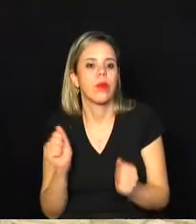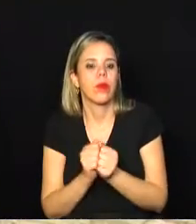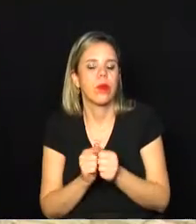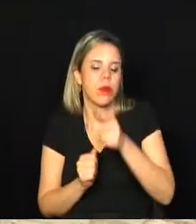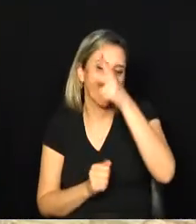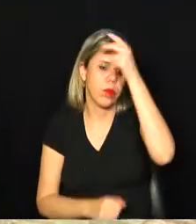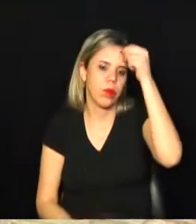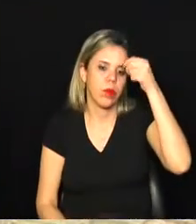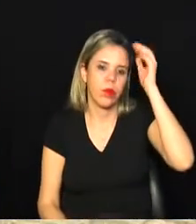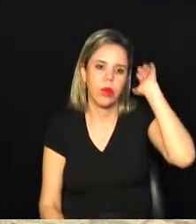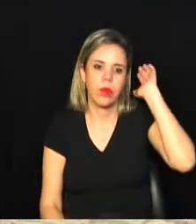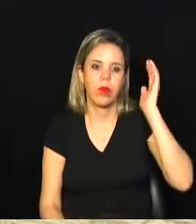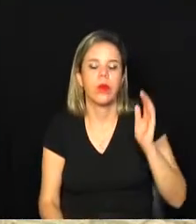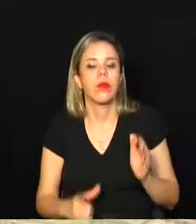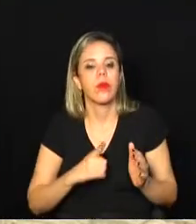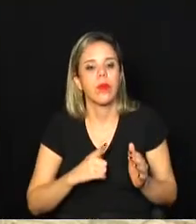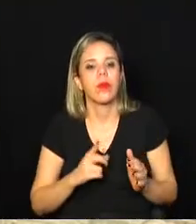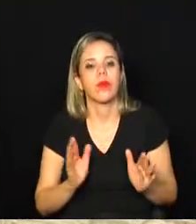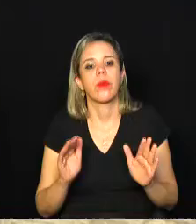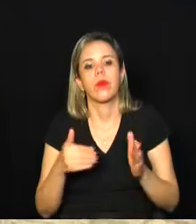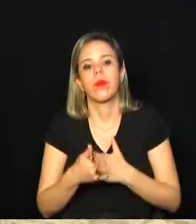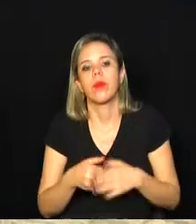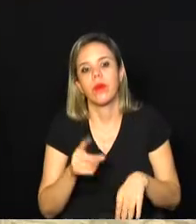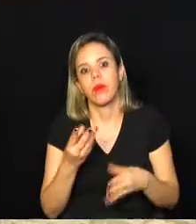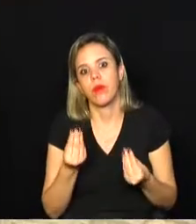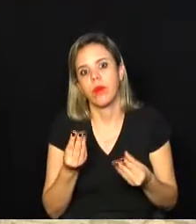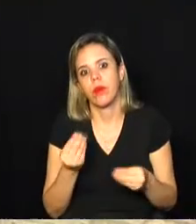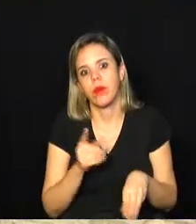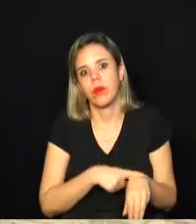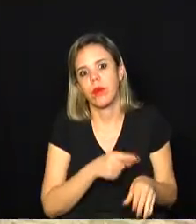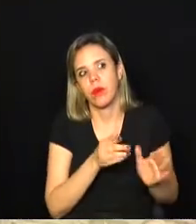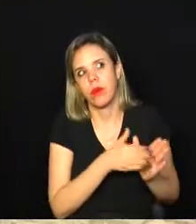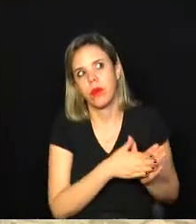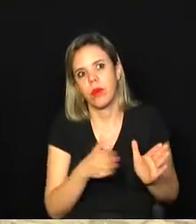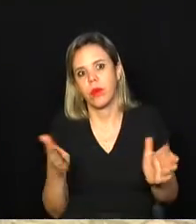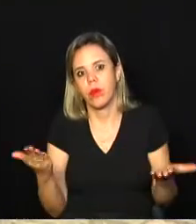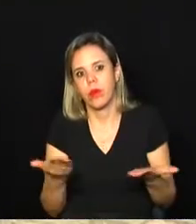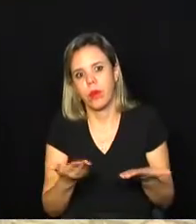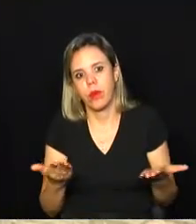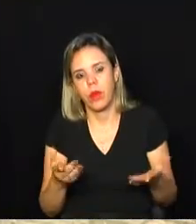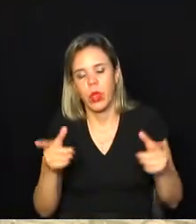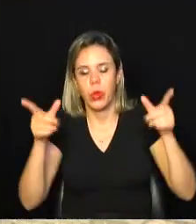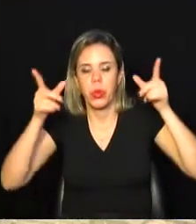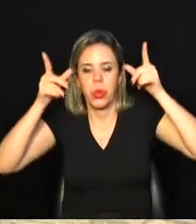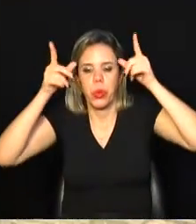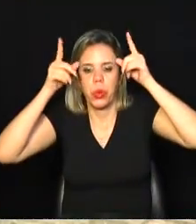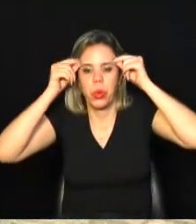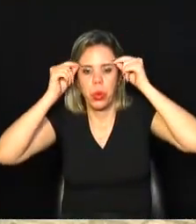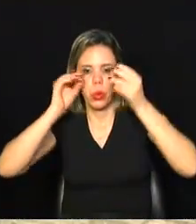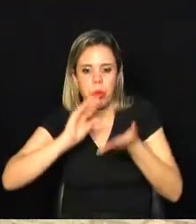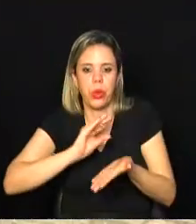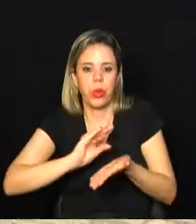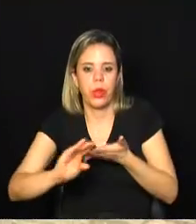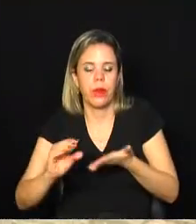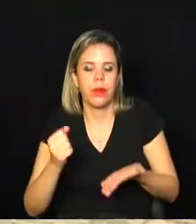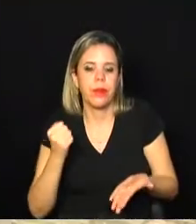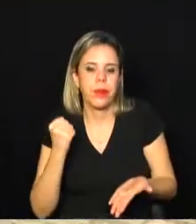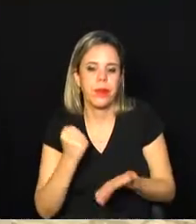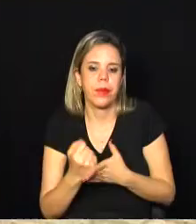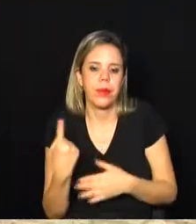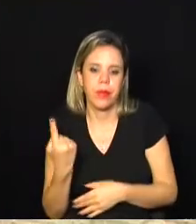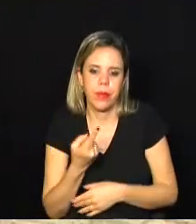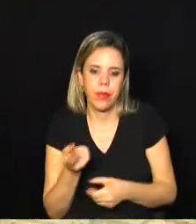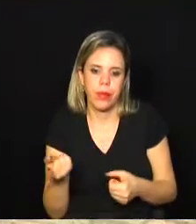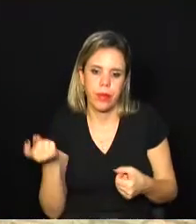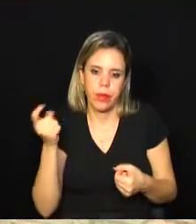prefeito tivemos que ficar fechado por um bom tempo então agora esse fôlego para investimento esse fôlego para que a gente